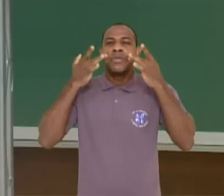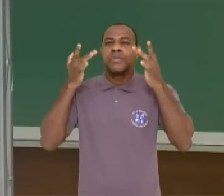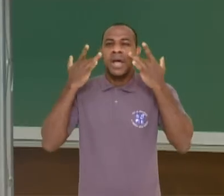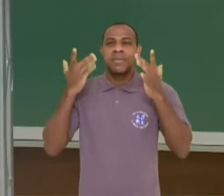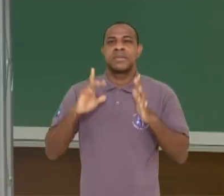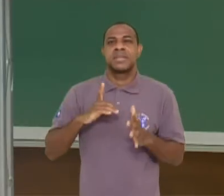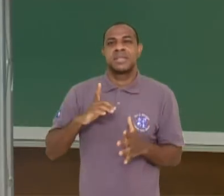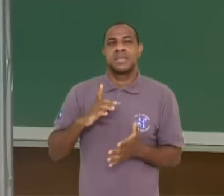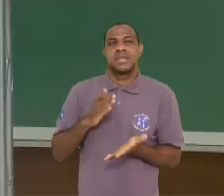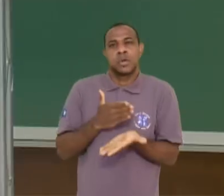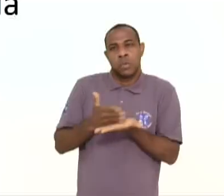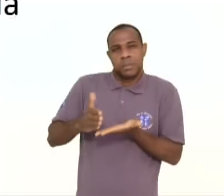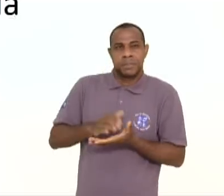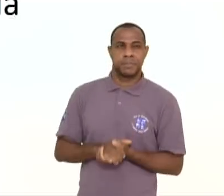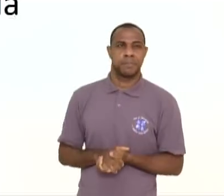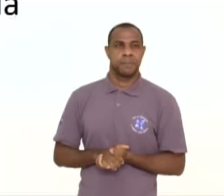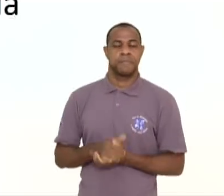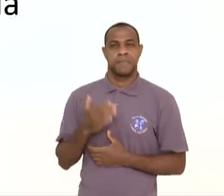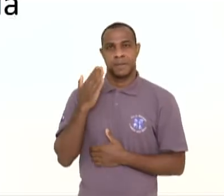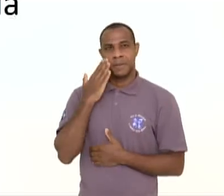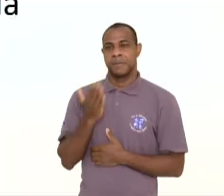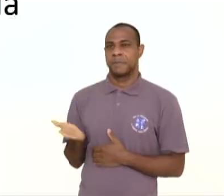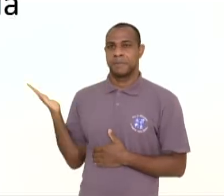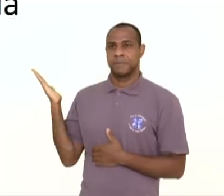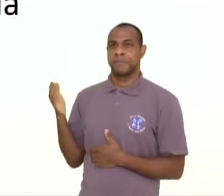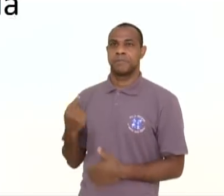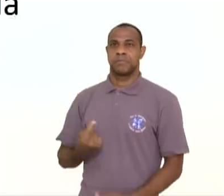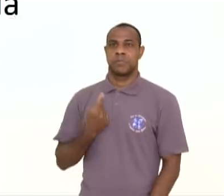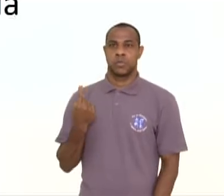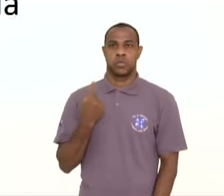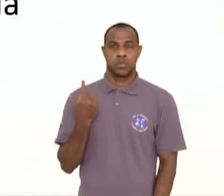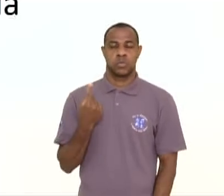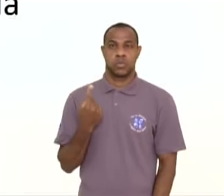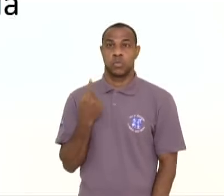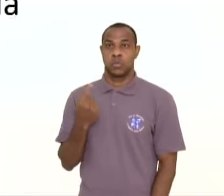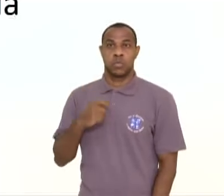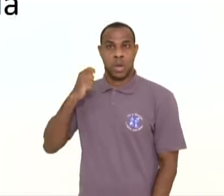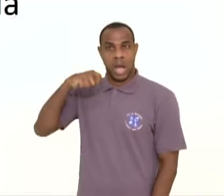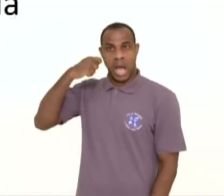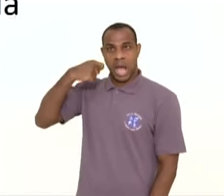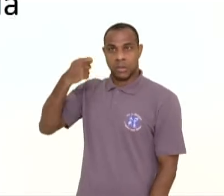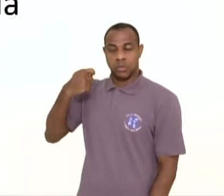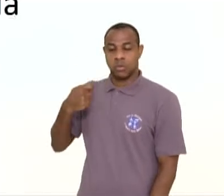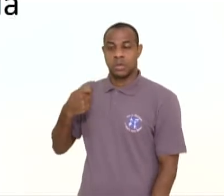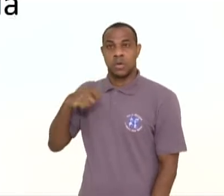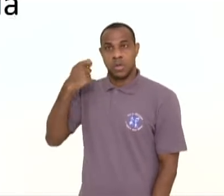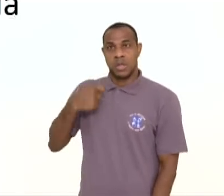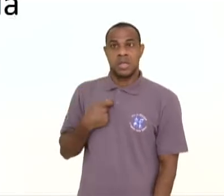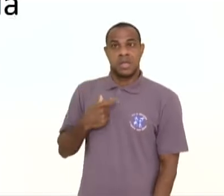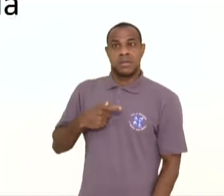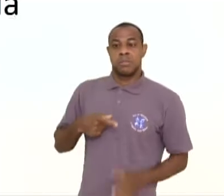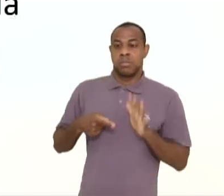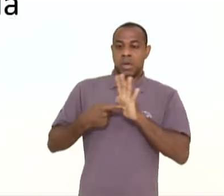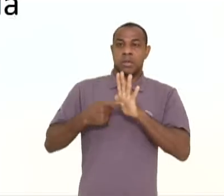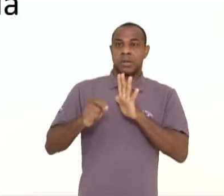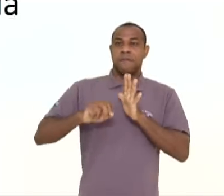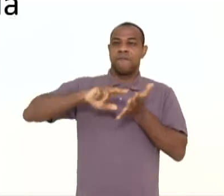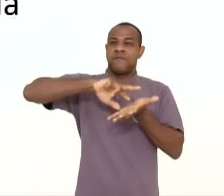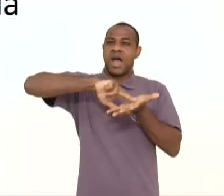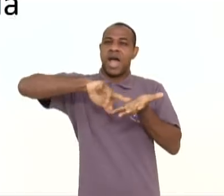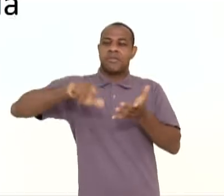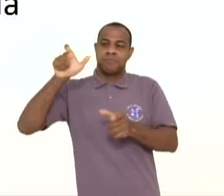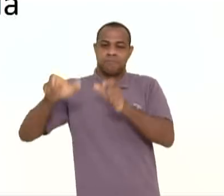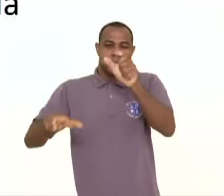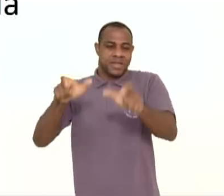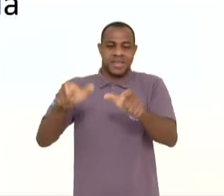existiram. Então, com frequência, um único ator representava vários personagens, né? Então, temos essa situação também, né? Além dele incorporar, ele